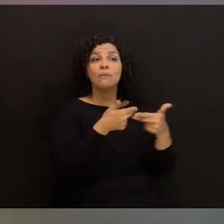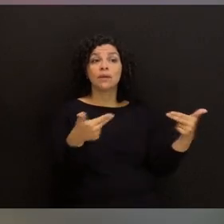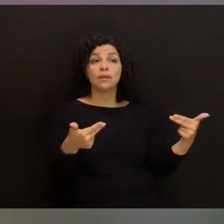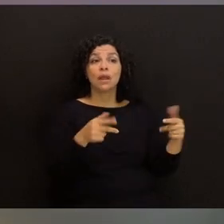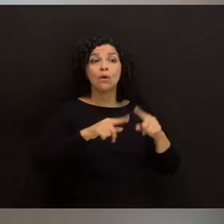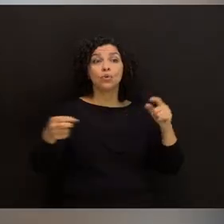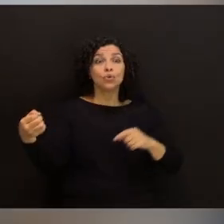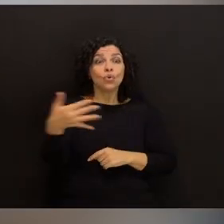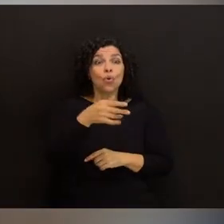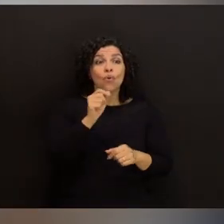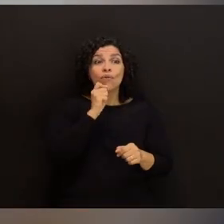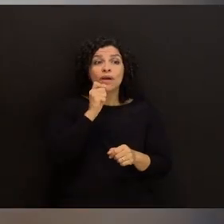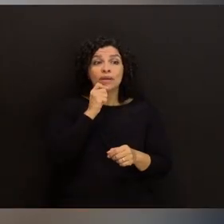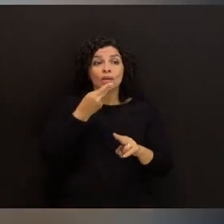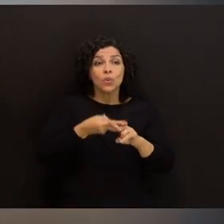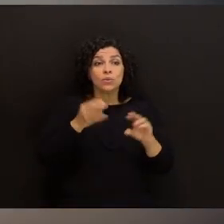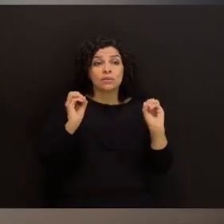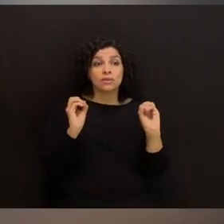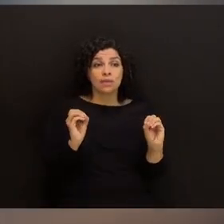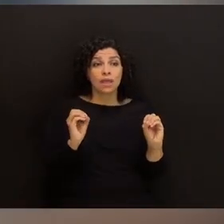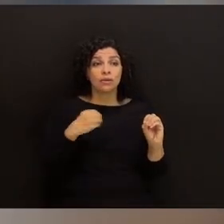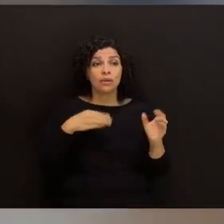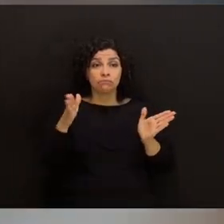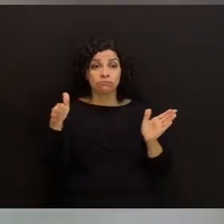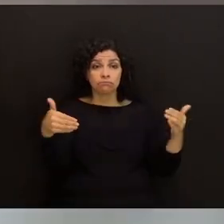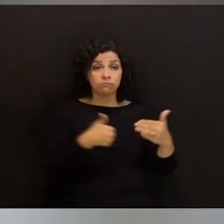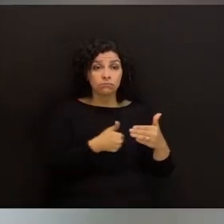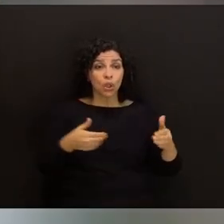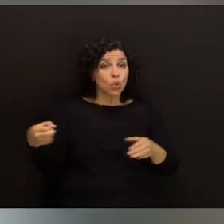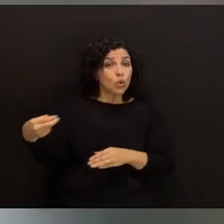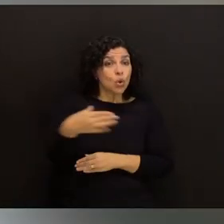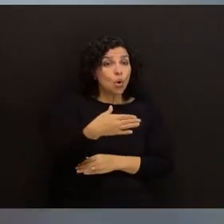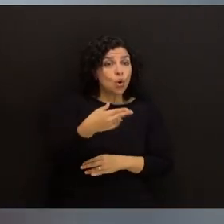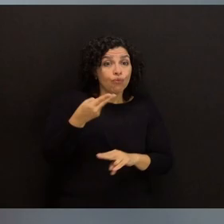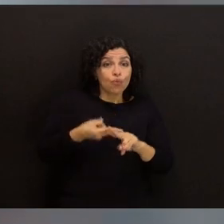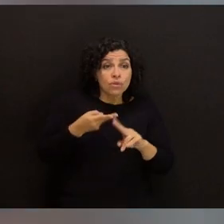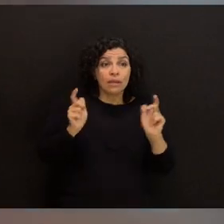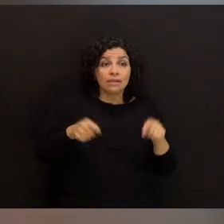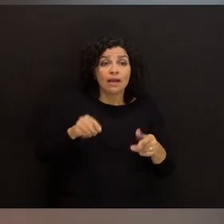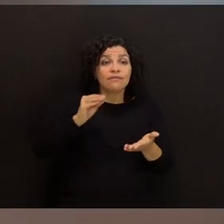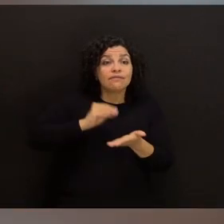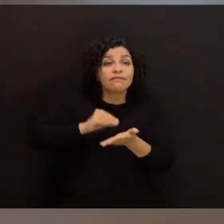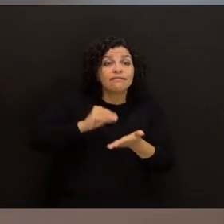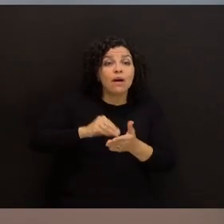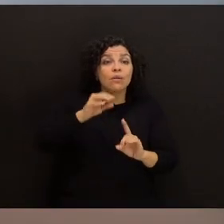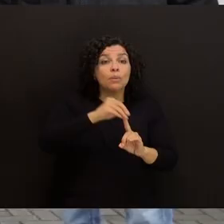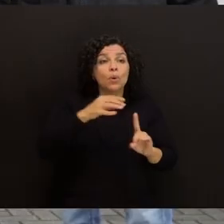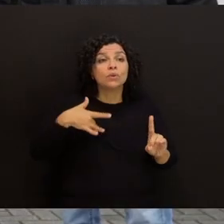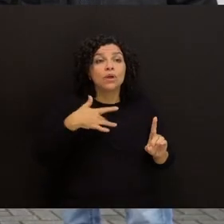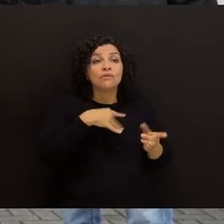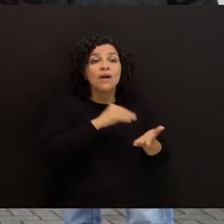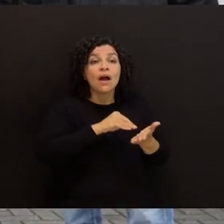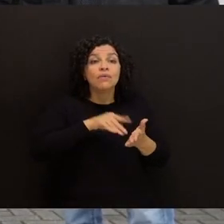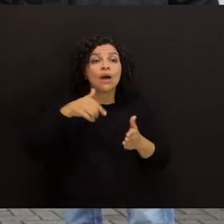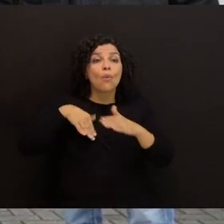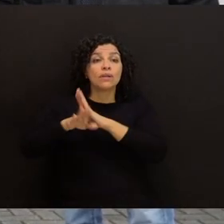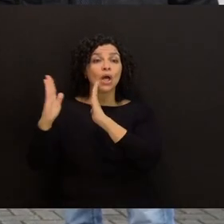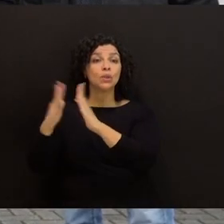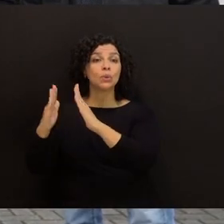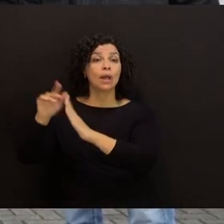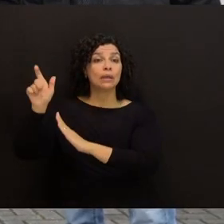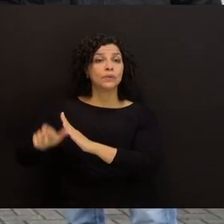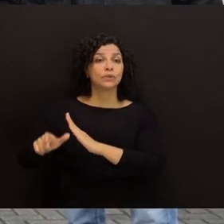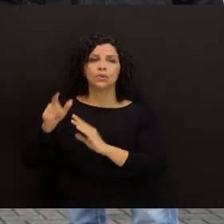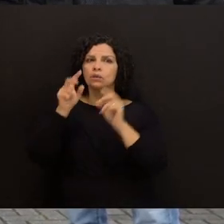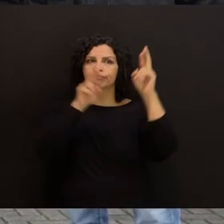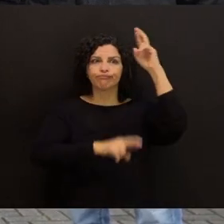eram novos dentro de pacote coisa que é utilizado que às vezes está faltando qualidade básica de saúde e hoje a fiscalização in loca